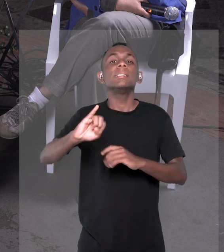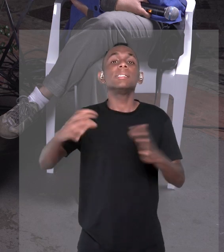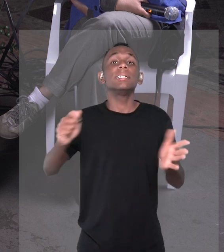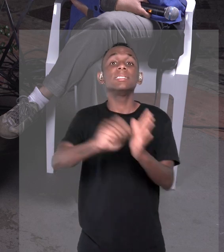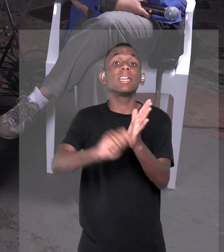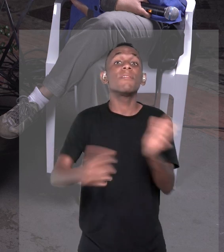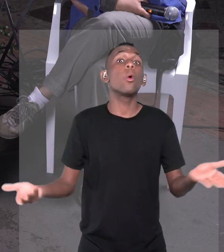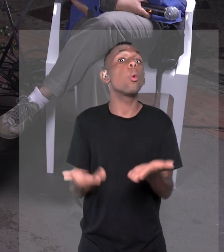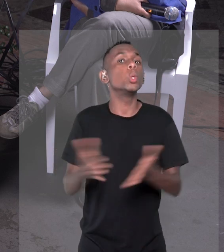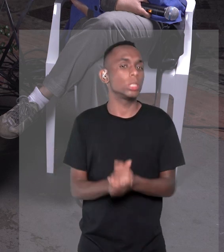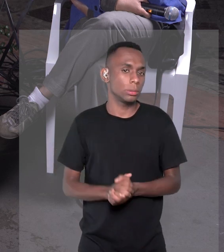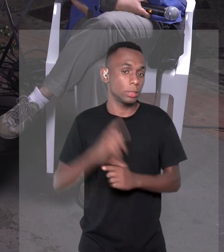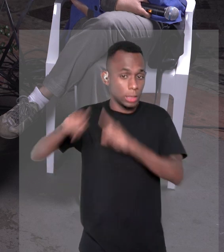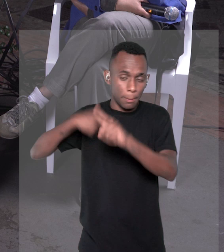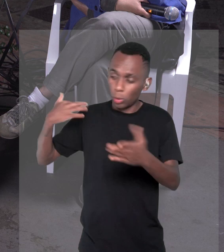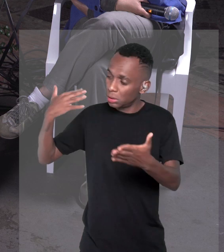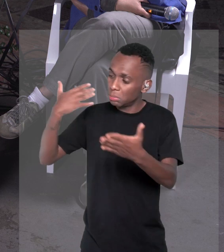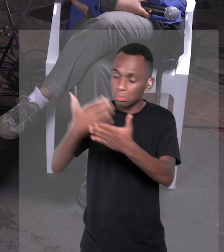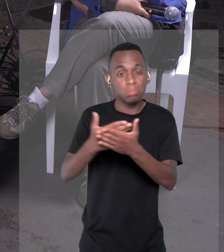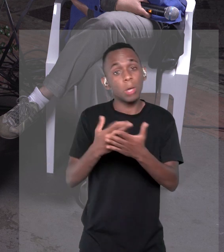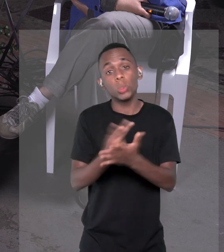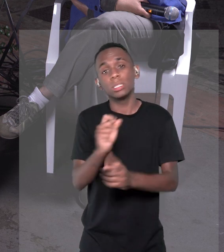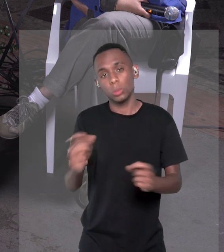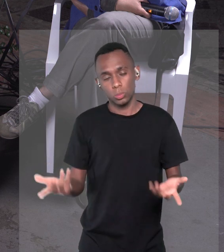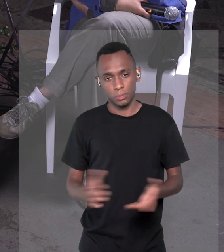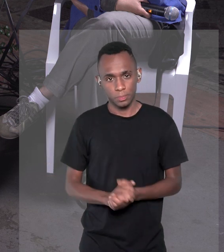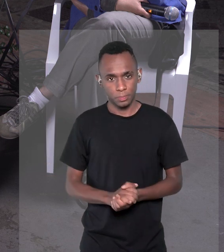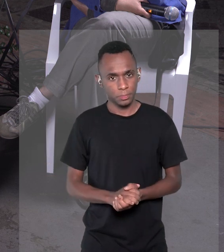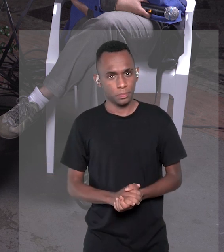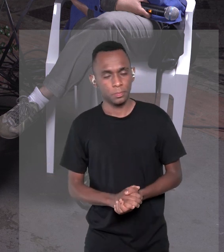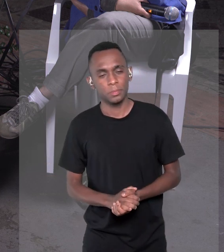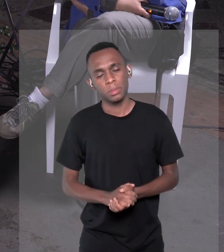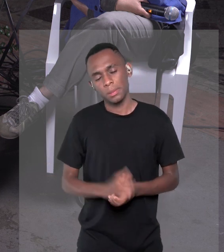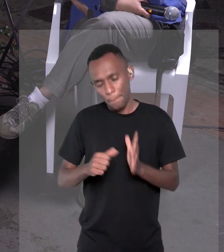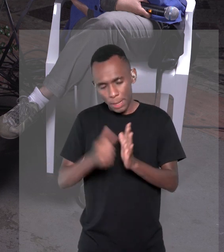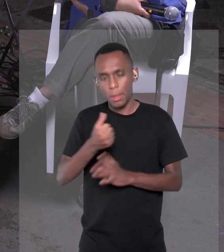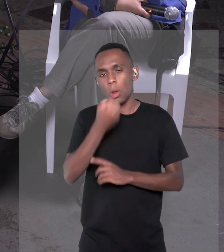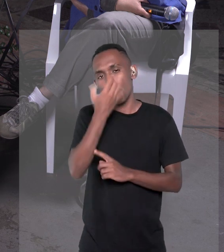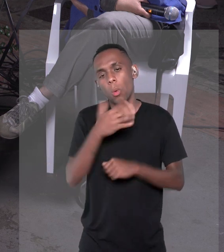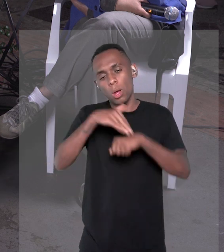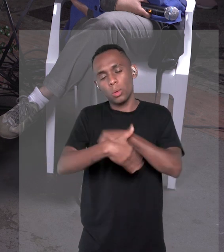você já escreveu? Ainda não vai escrever. Já escreveu? Não, pois é. Mas se fosse escrever hoje?